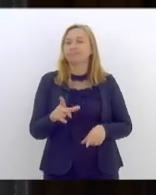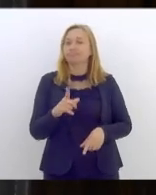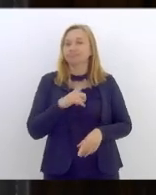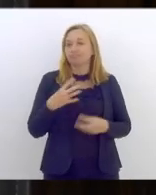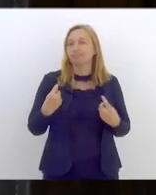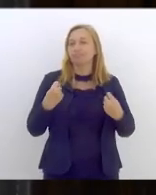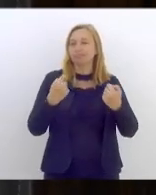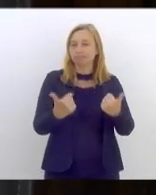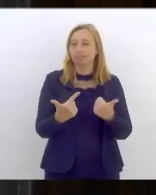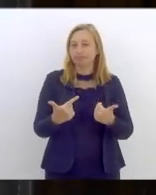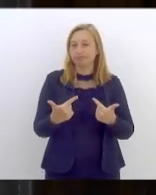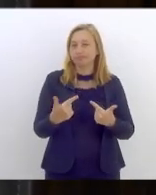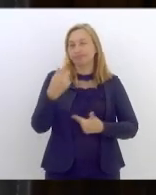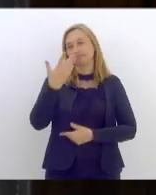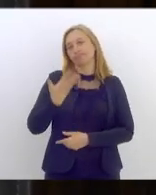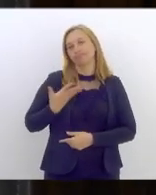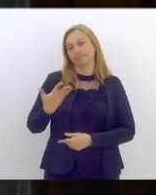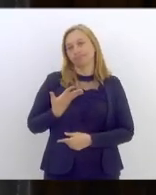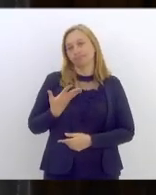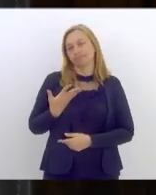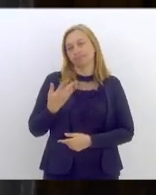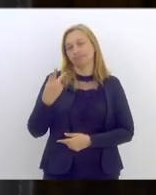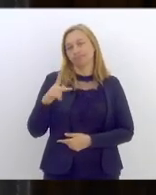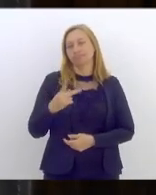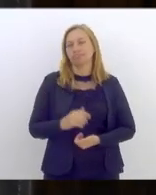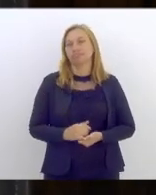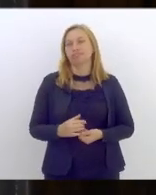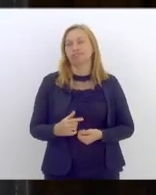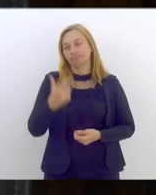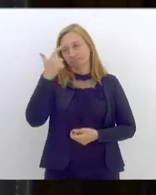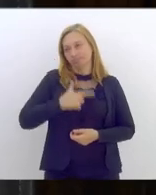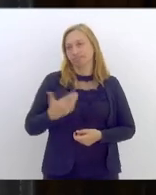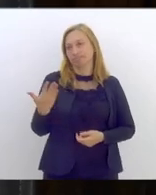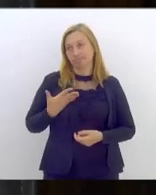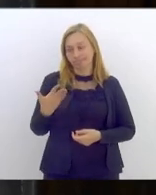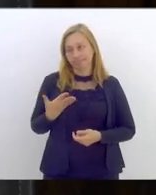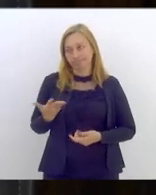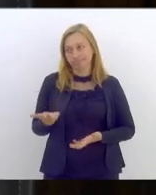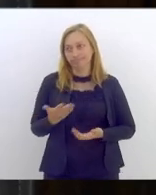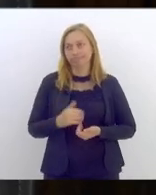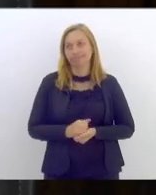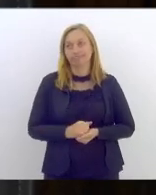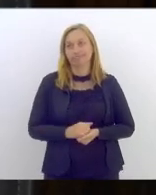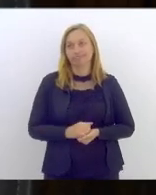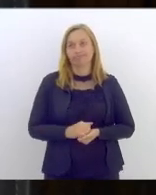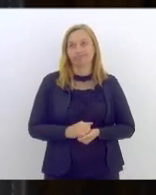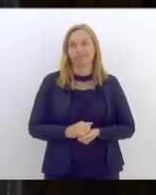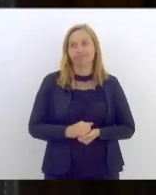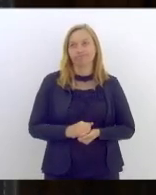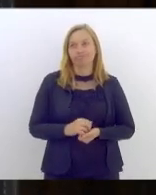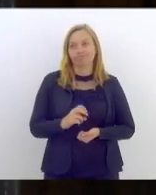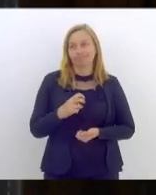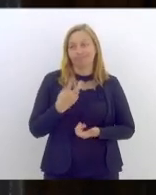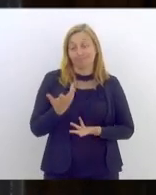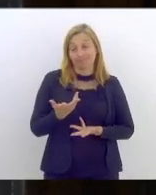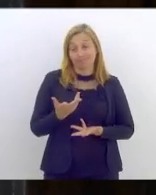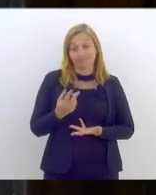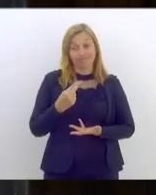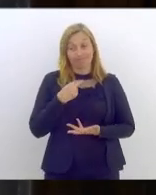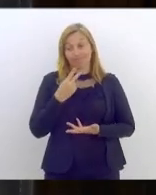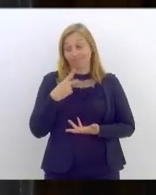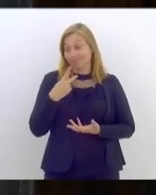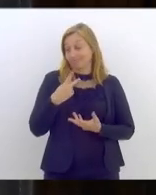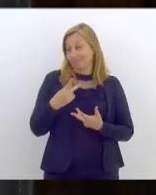uma sorte de privar da sua amizade até por ser amigo me coloco numa situação de suspensão para falar das suas